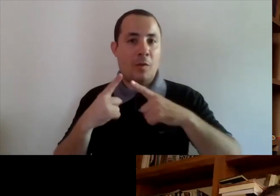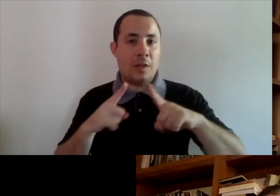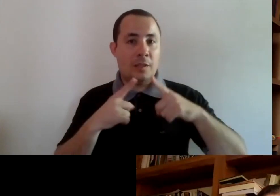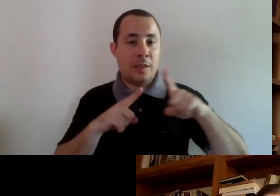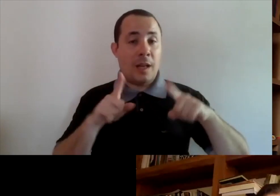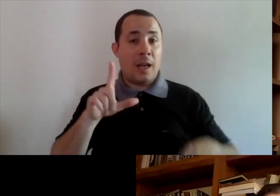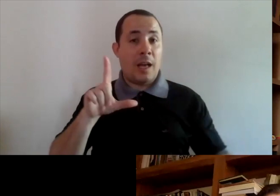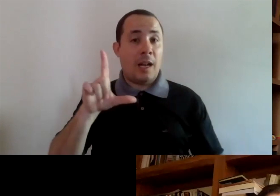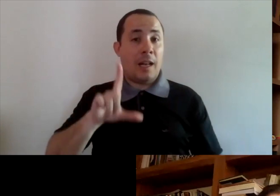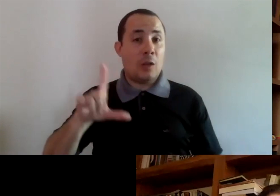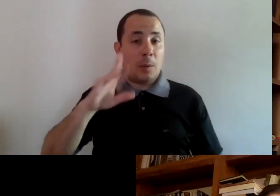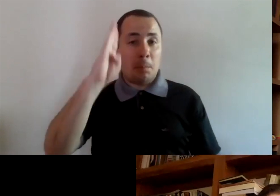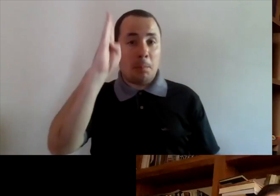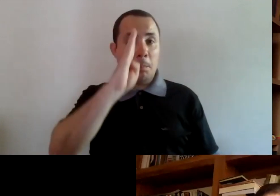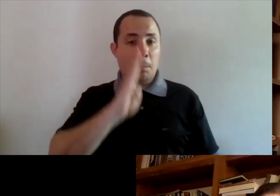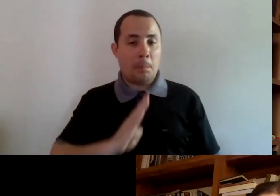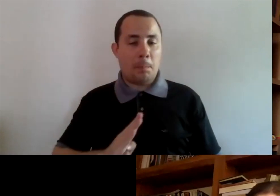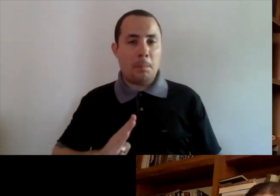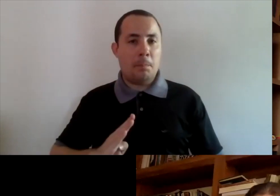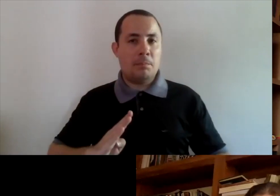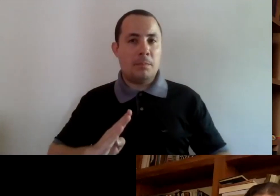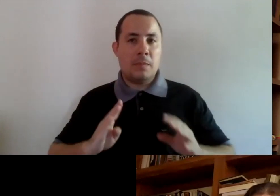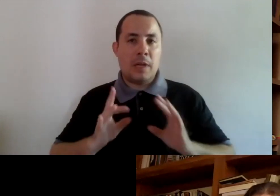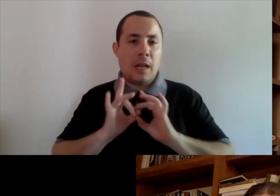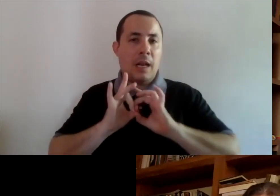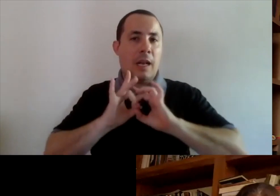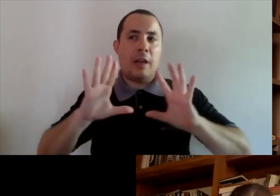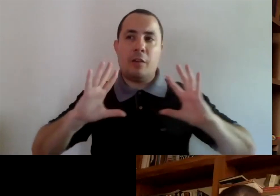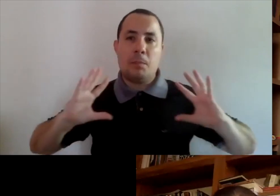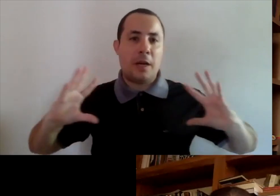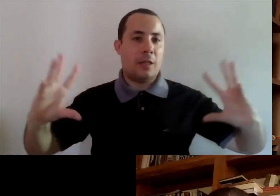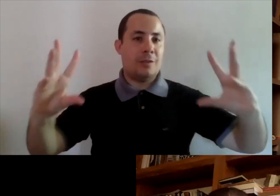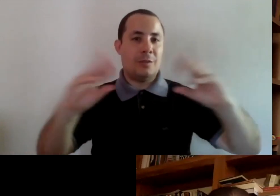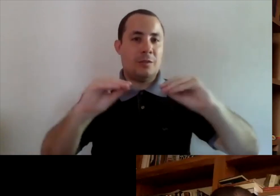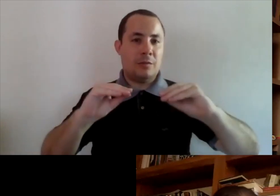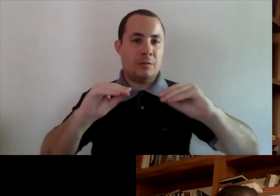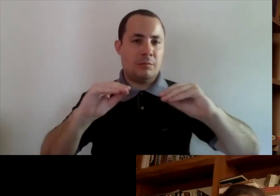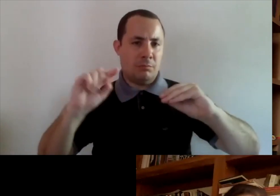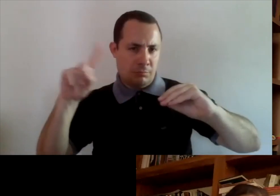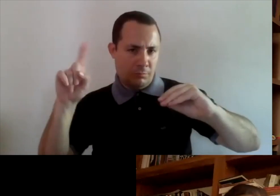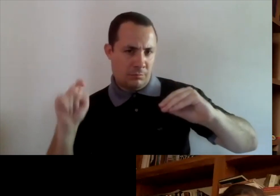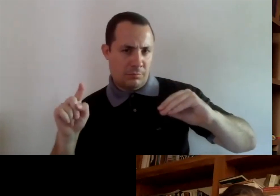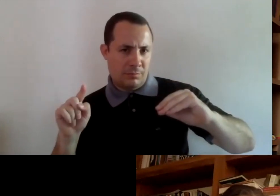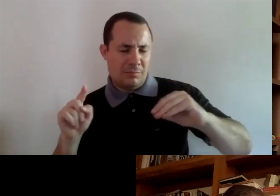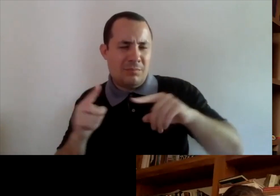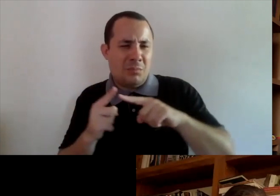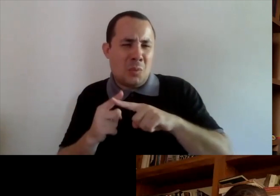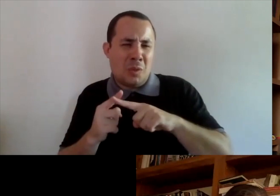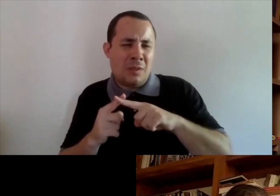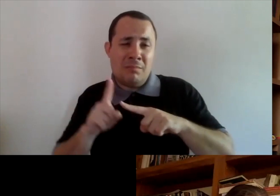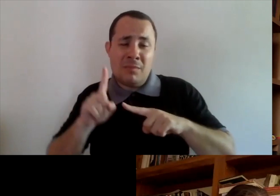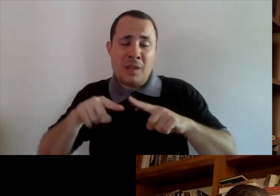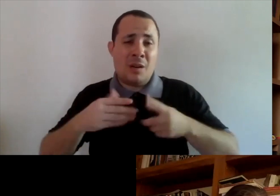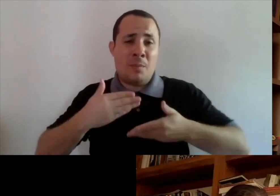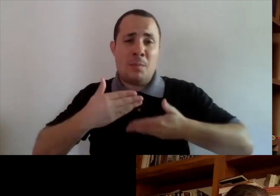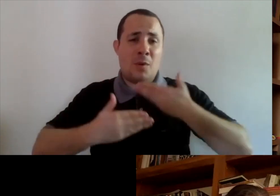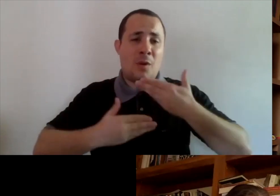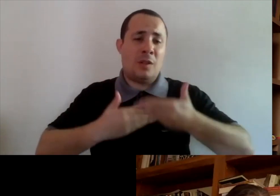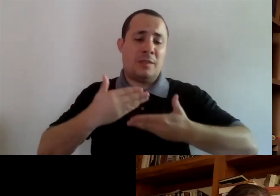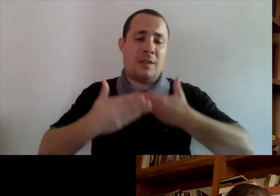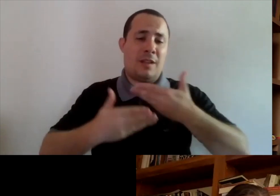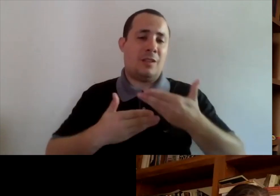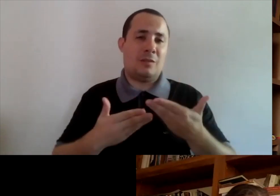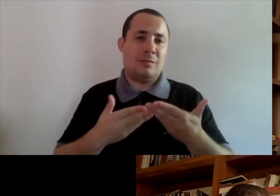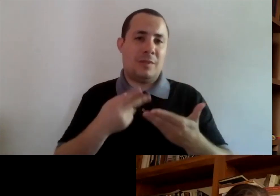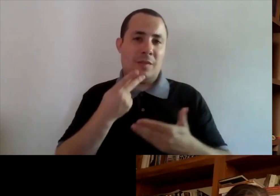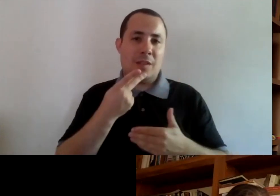brasileira para todos, né? Nós colocamos como interrogação porque é justamente um processo, né, que nós estamos nos referindo, assim, não